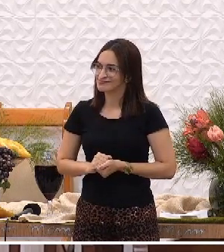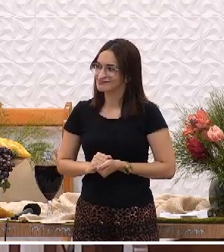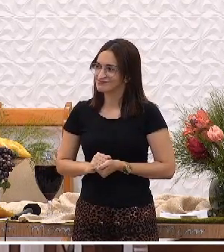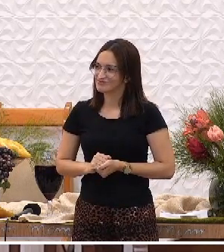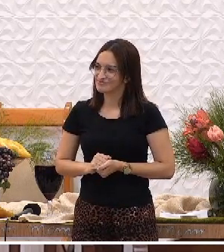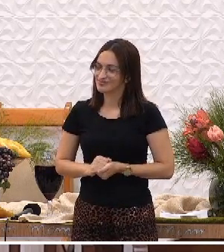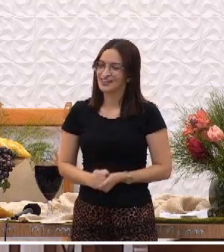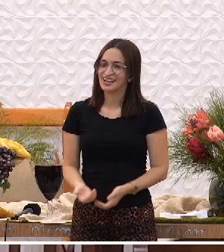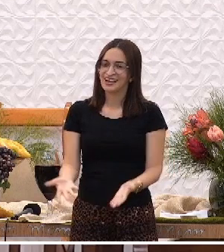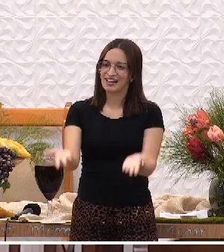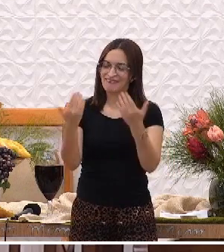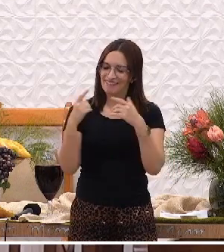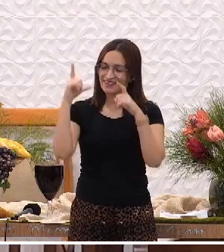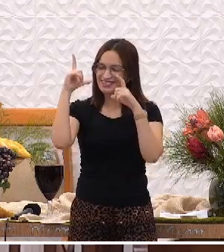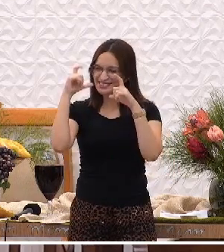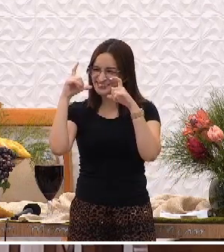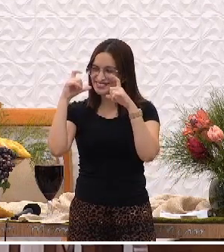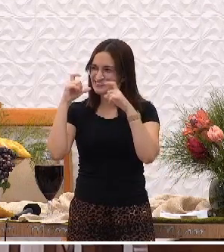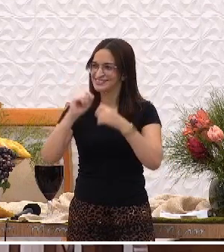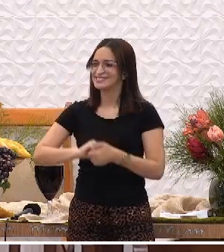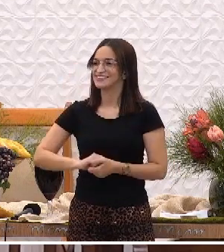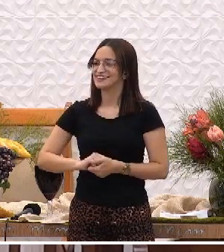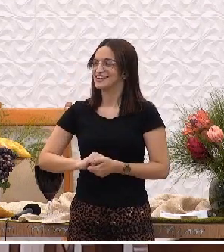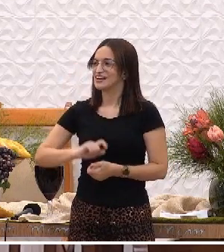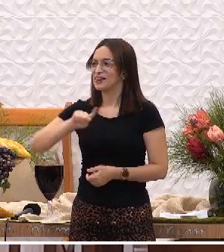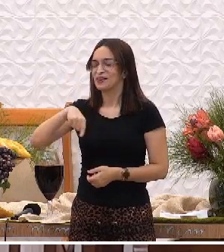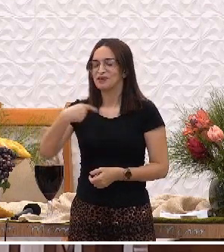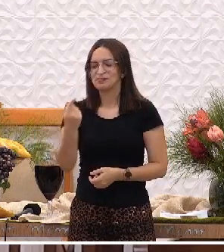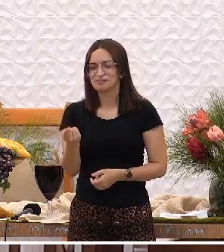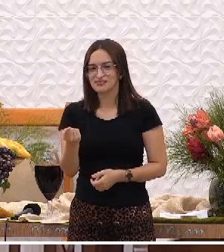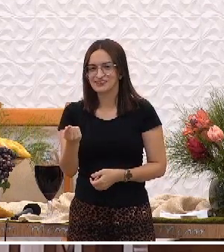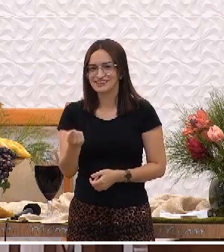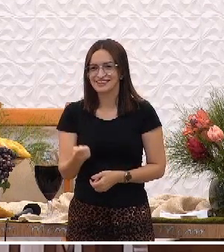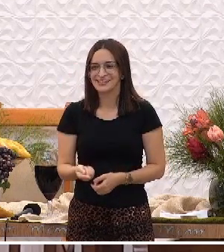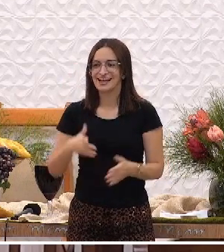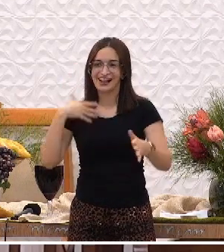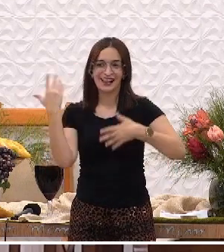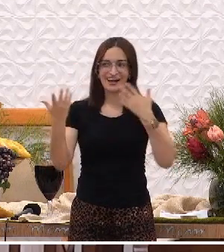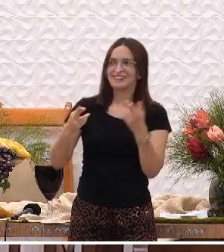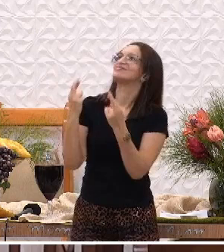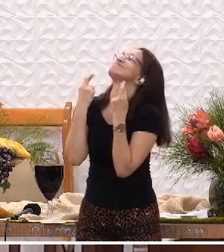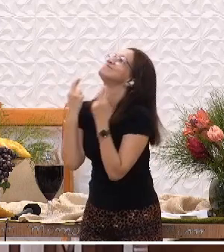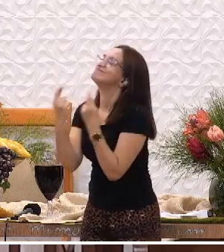Vamos tirar foto e aí depois a gente vai estar despedido, então. E alegres na esperança.